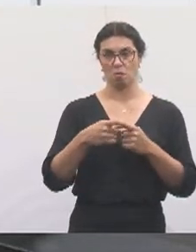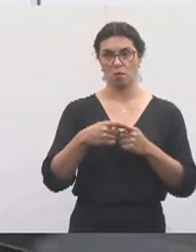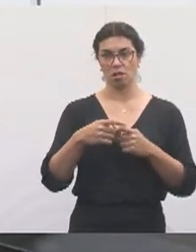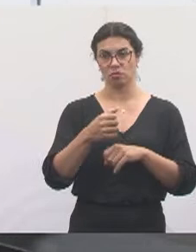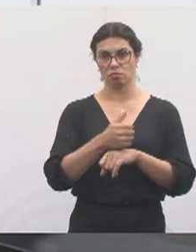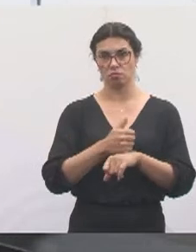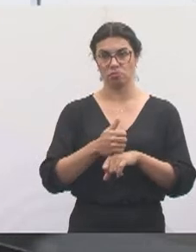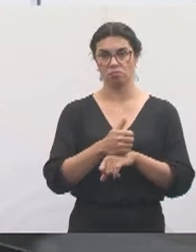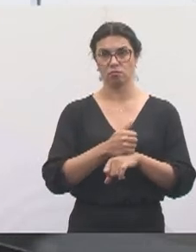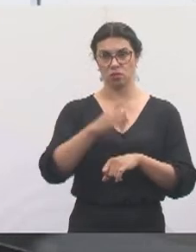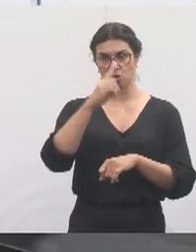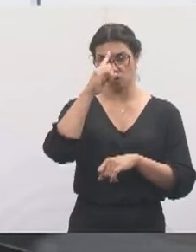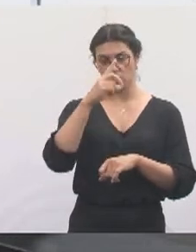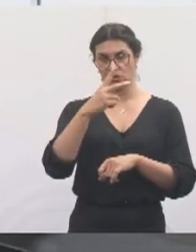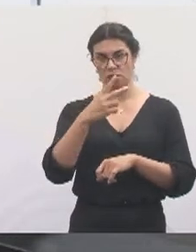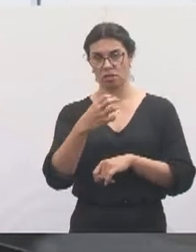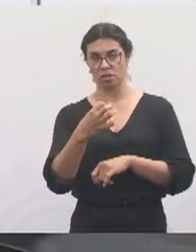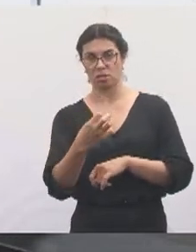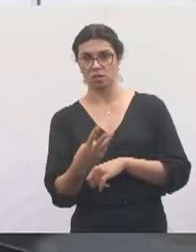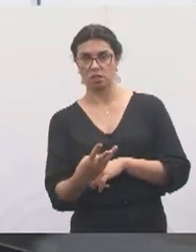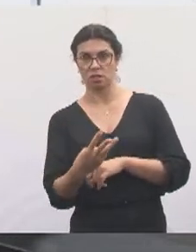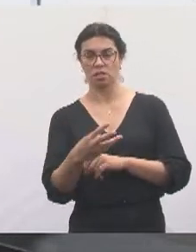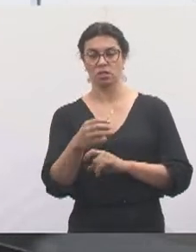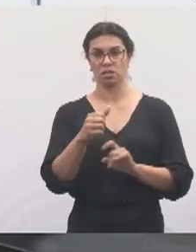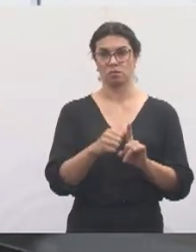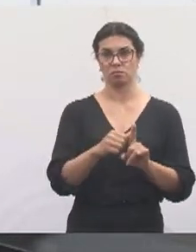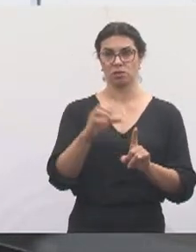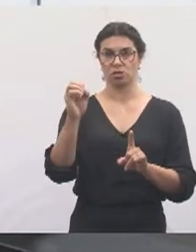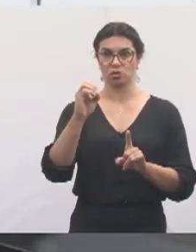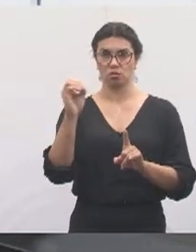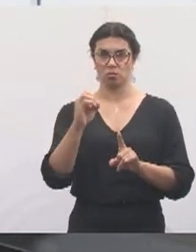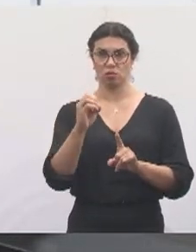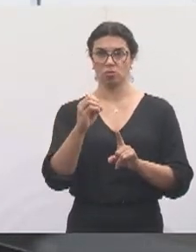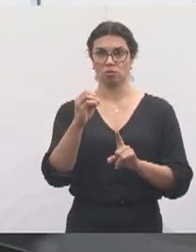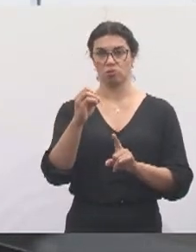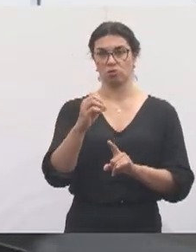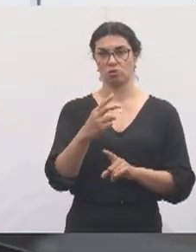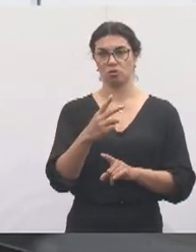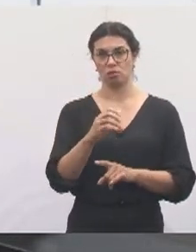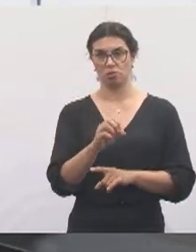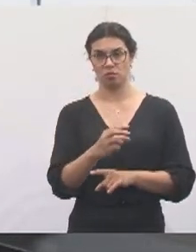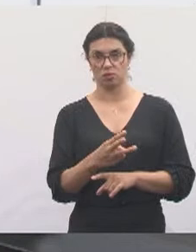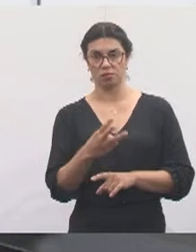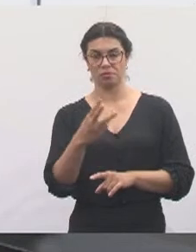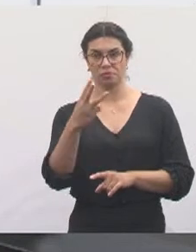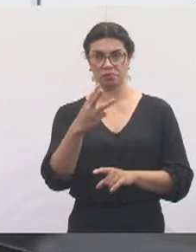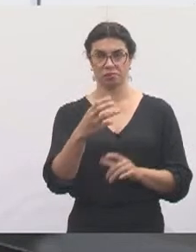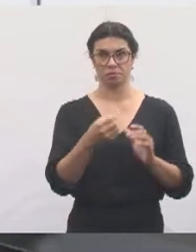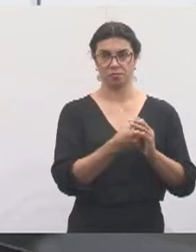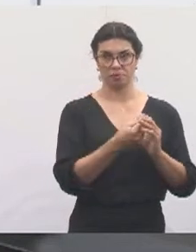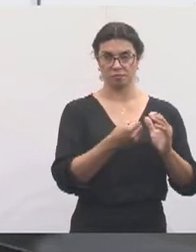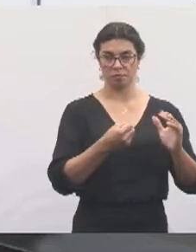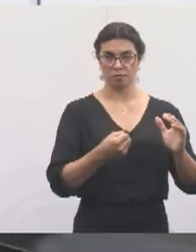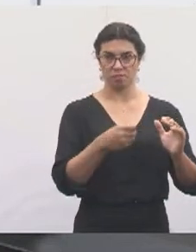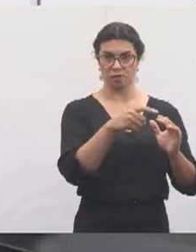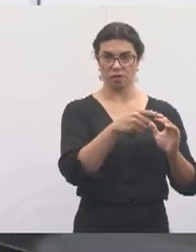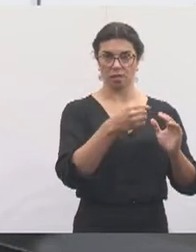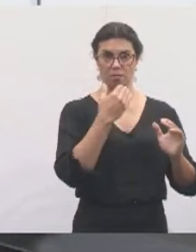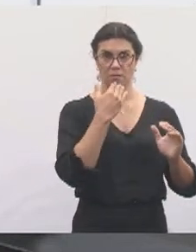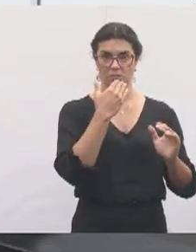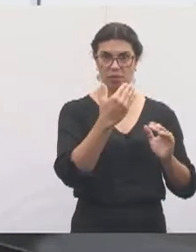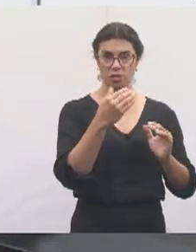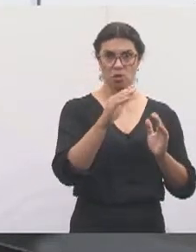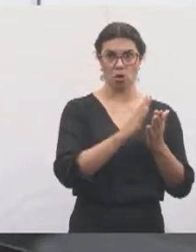ofic 610/3 na Santa Casa de jací onde foram gerados pedidos de